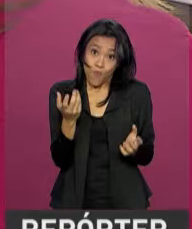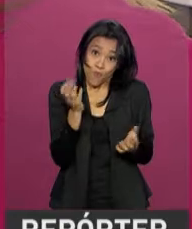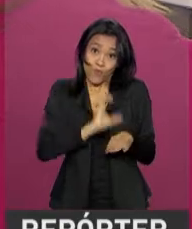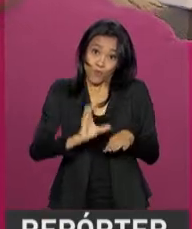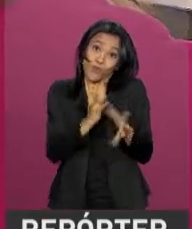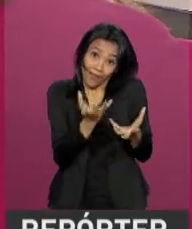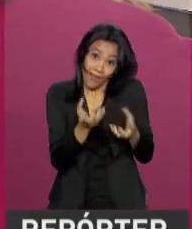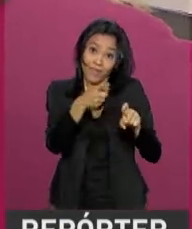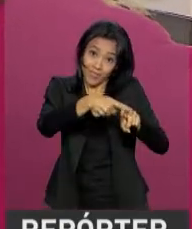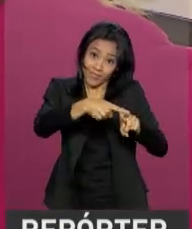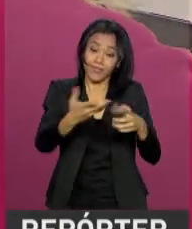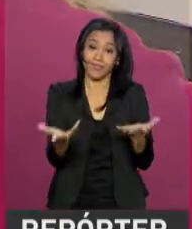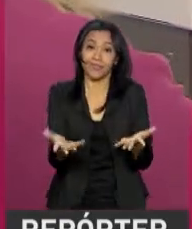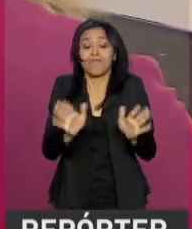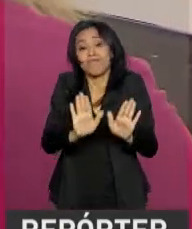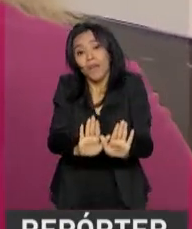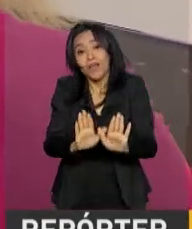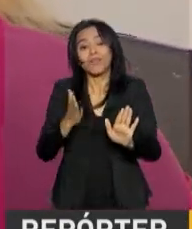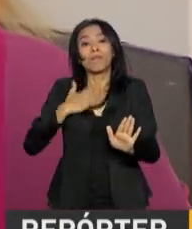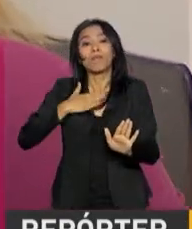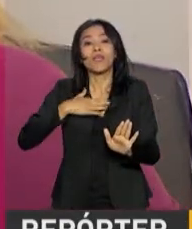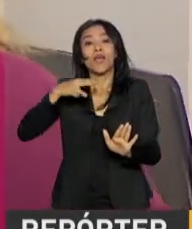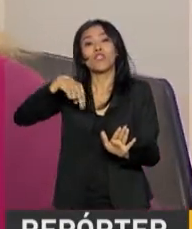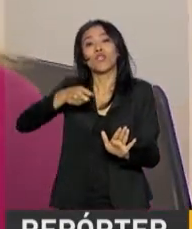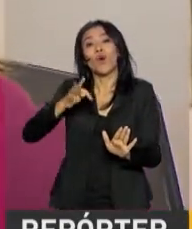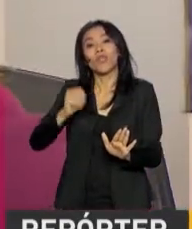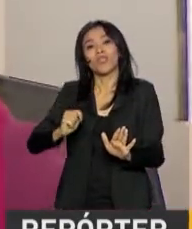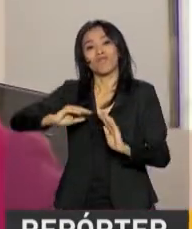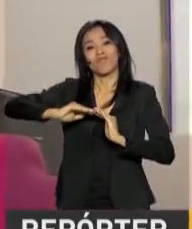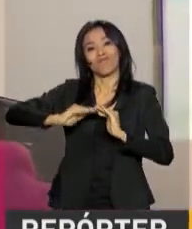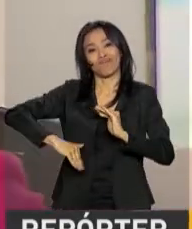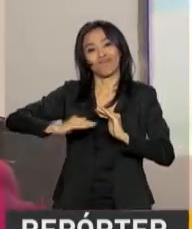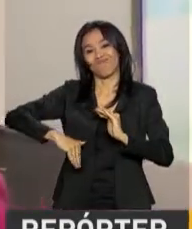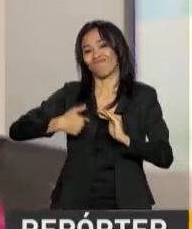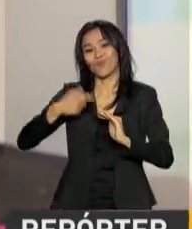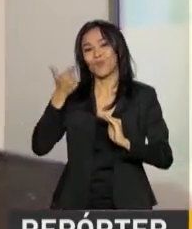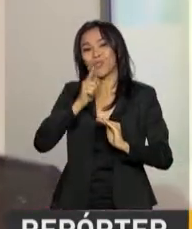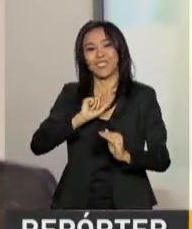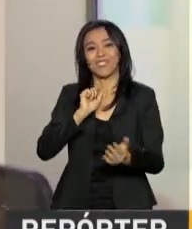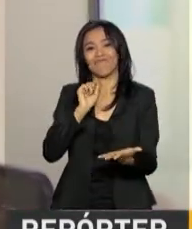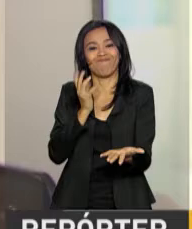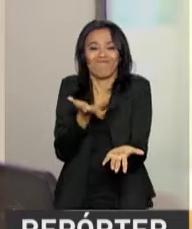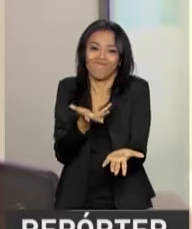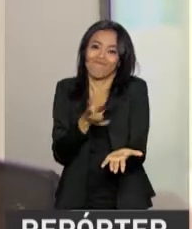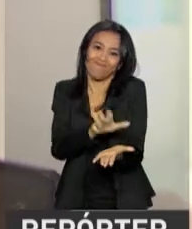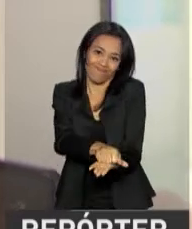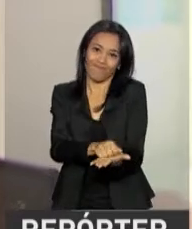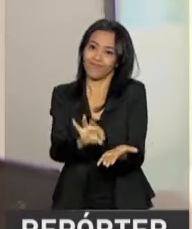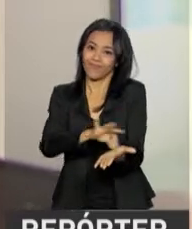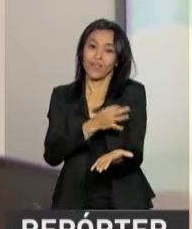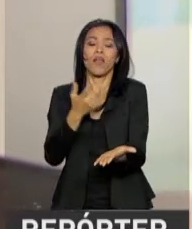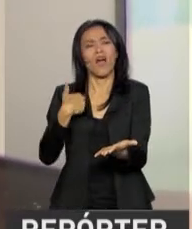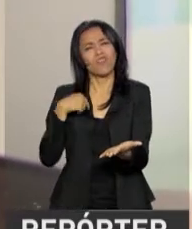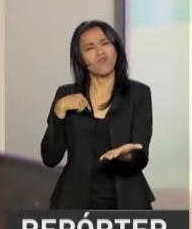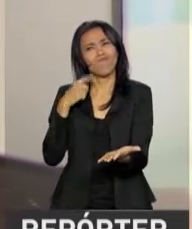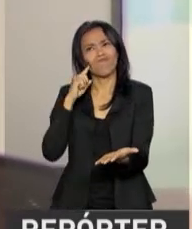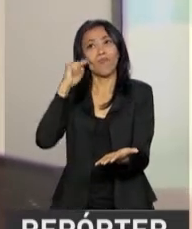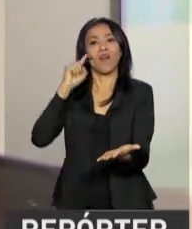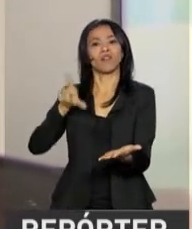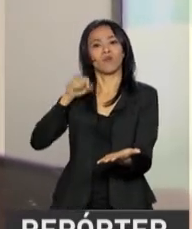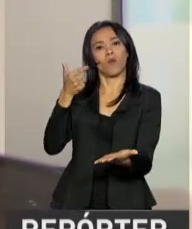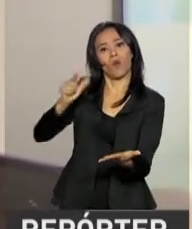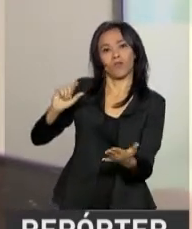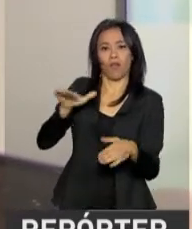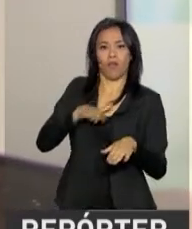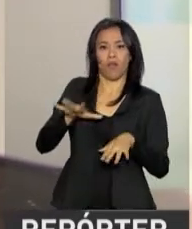mesmo é medicina só que a minha nota ainda não foi suficiente para eu poder me candidatar então eu escolhi uma área que é mais próxima à área da saúde